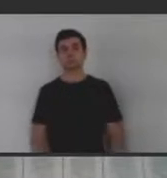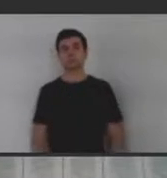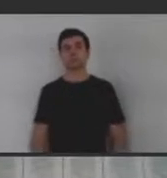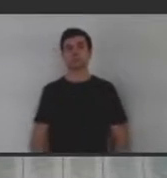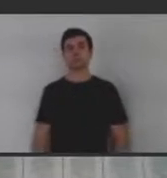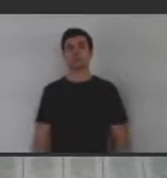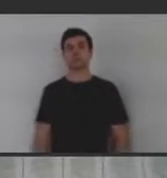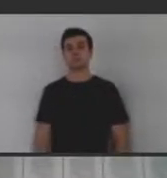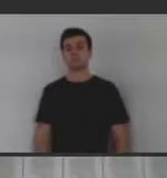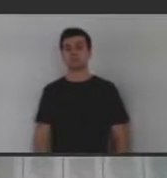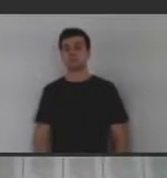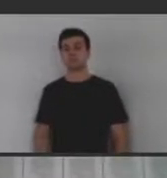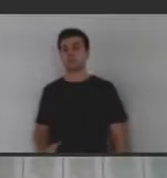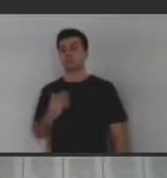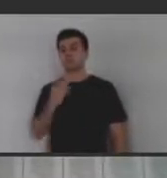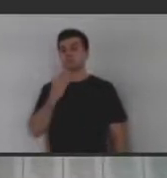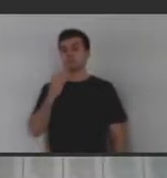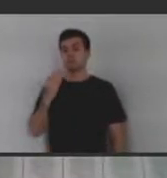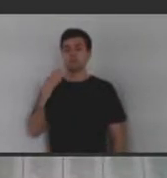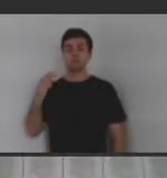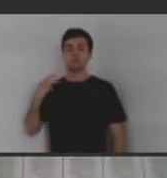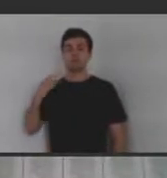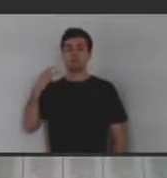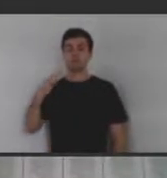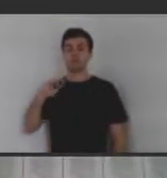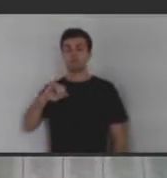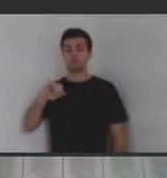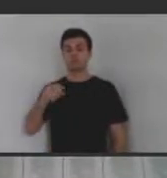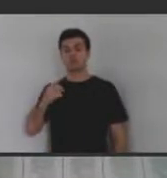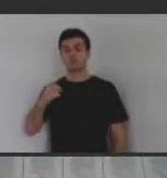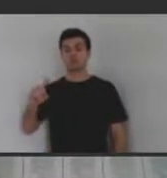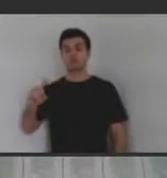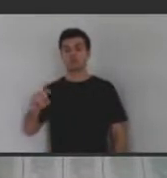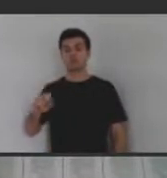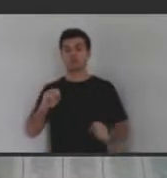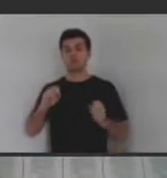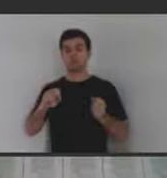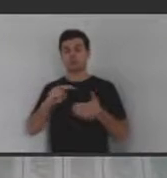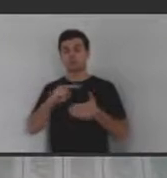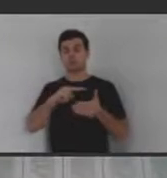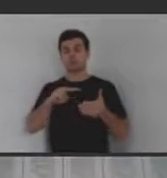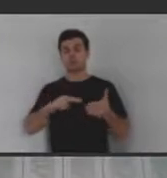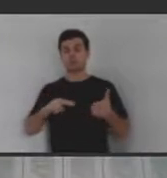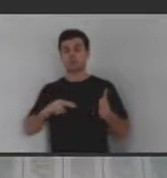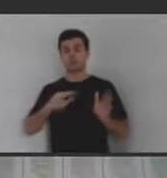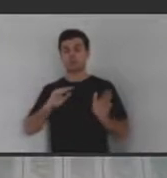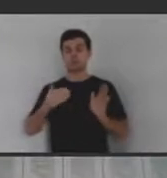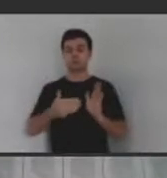Eu solicito ao vereador João Amaral que faça a leitura na íntegra do documento.